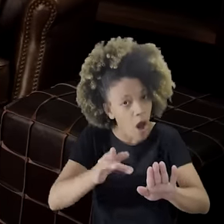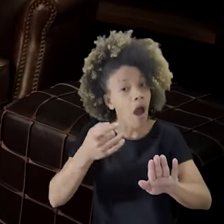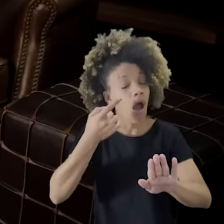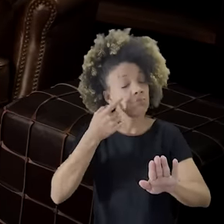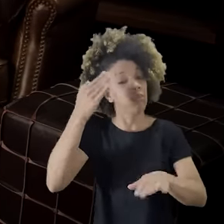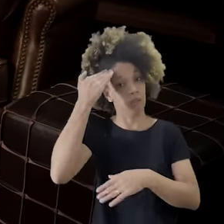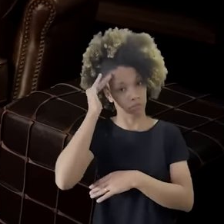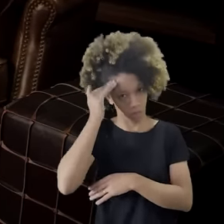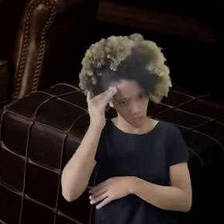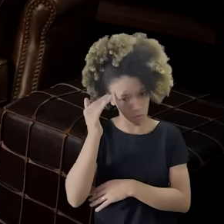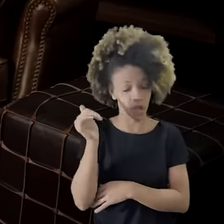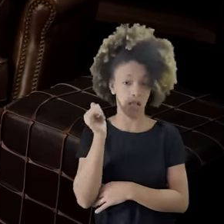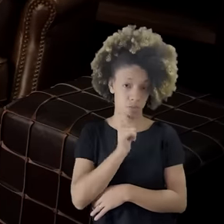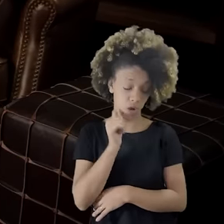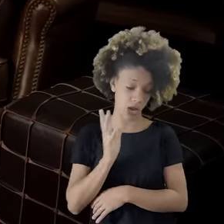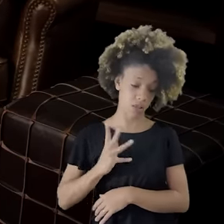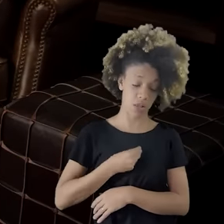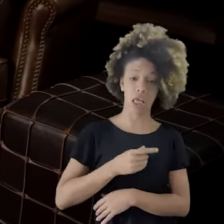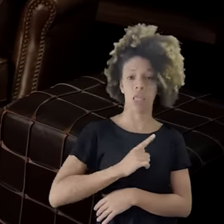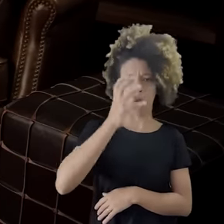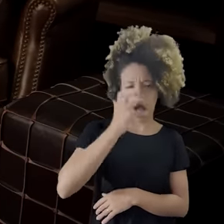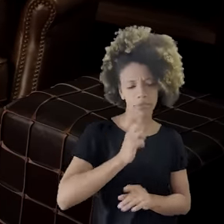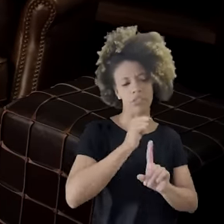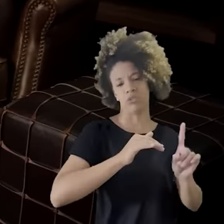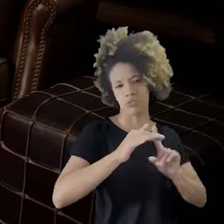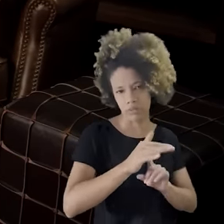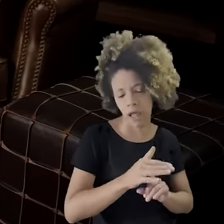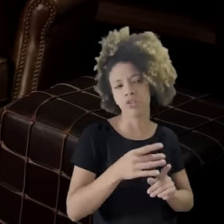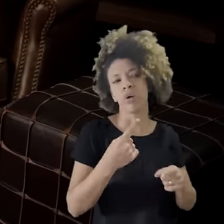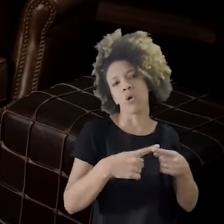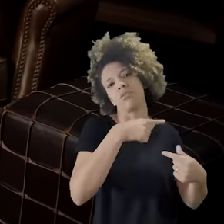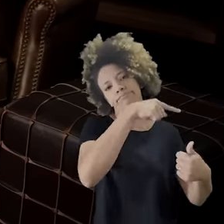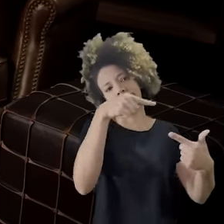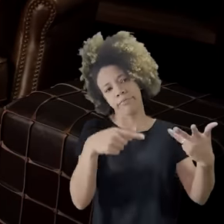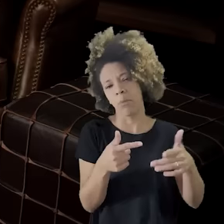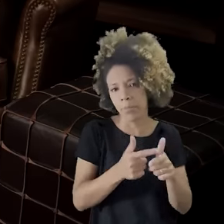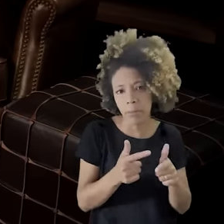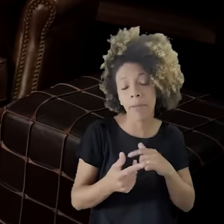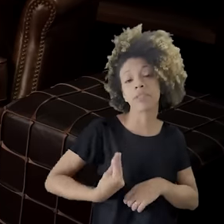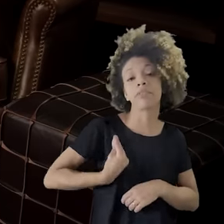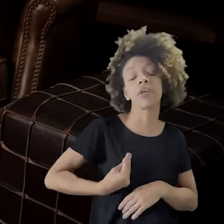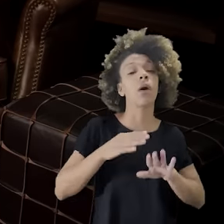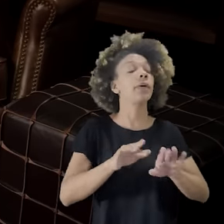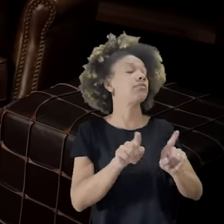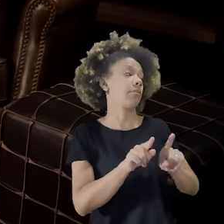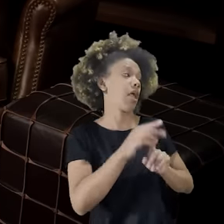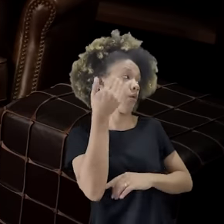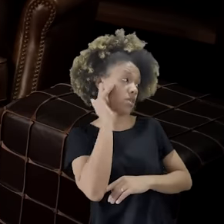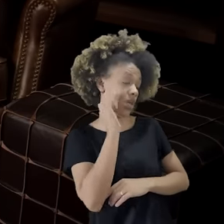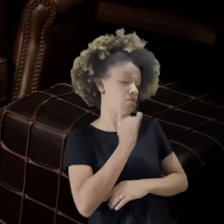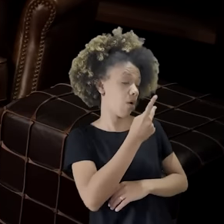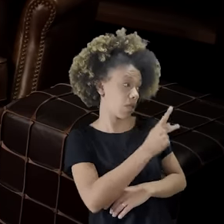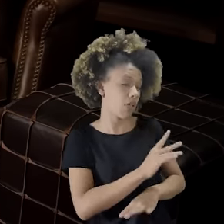as mulheres né trans que devem ter uma raiva da sociedade por conta das questões todas que está vivendo mas ao mesmo tempo eu entendo o seu